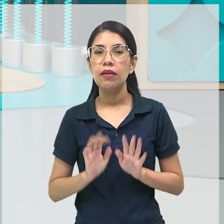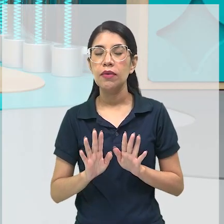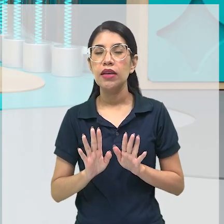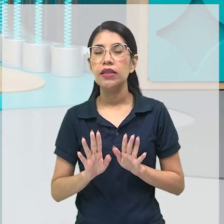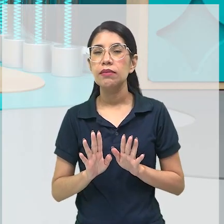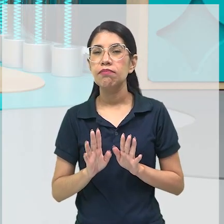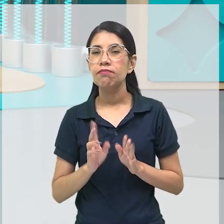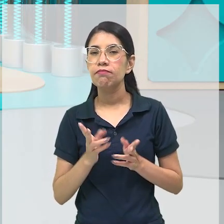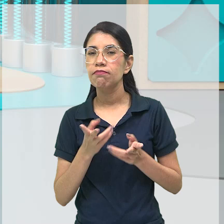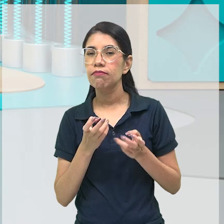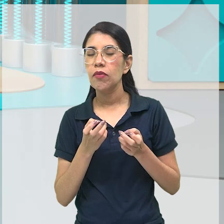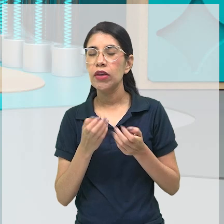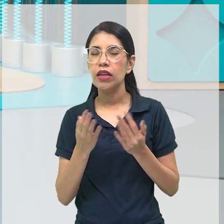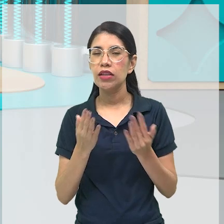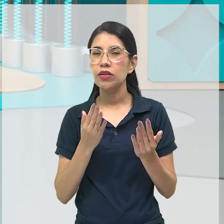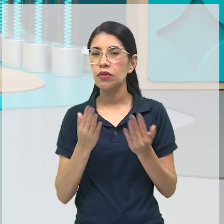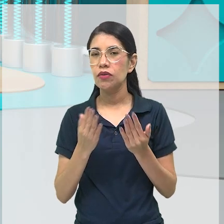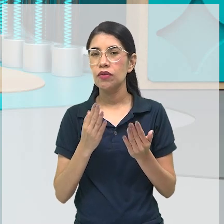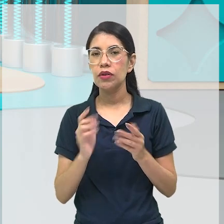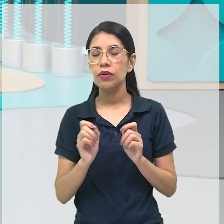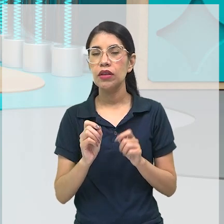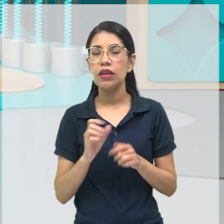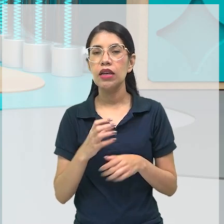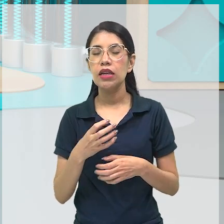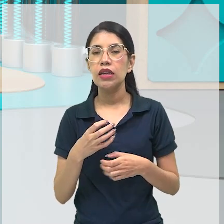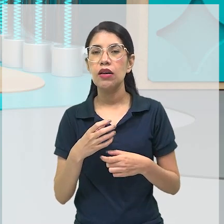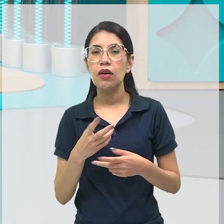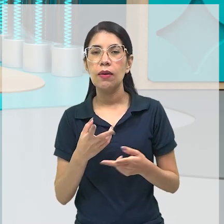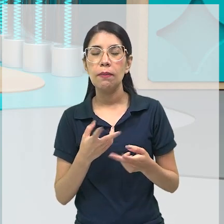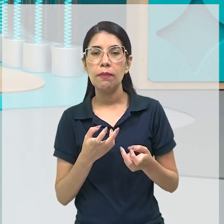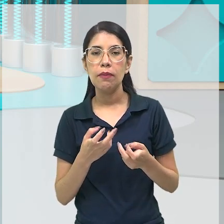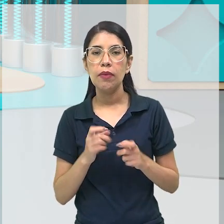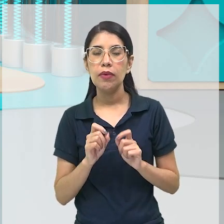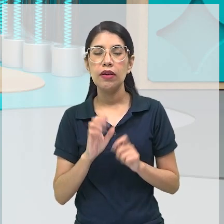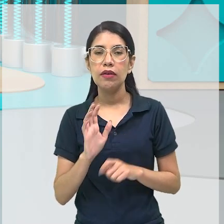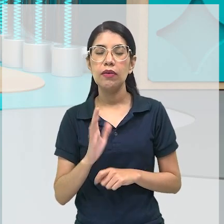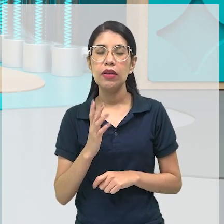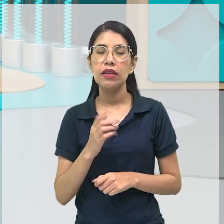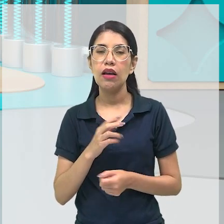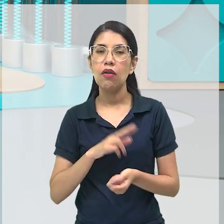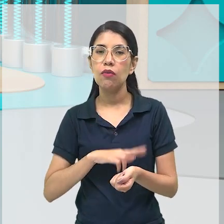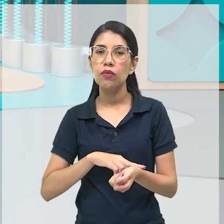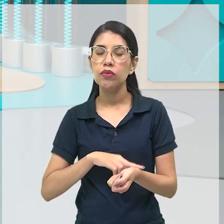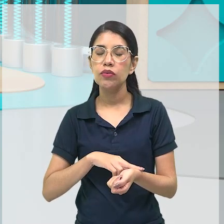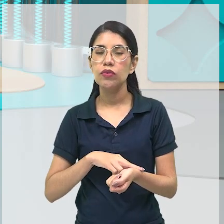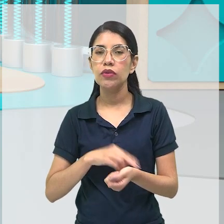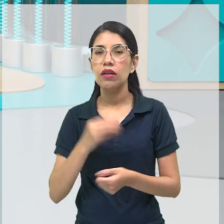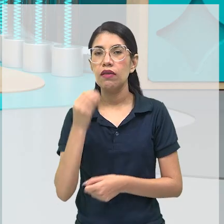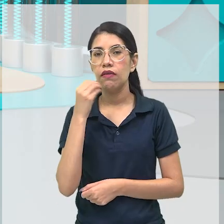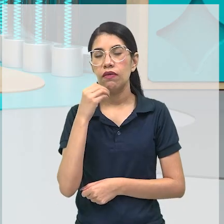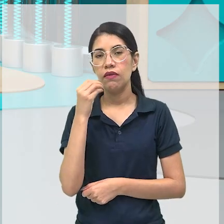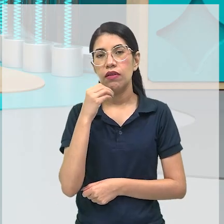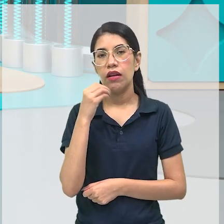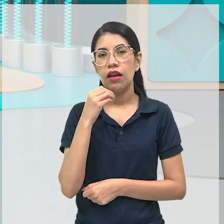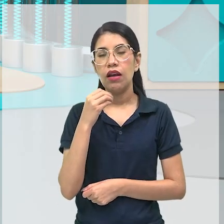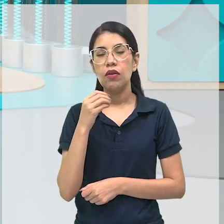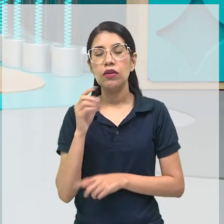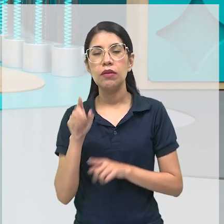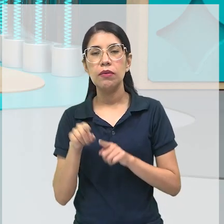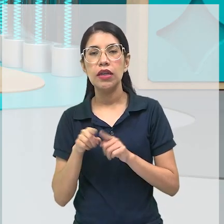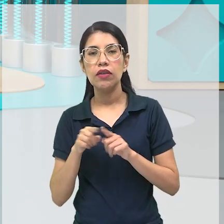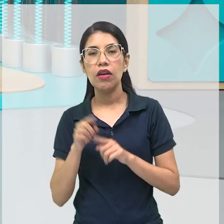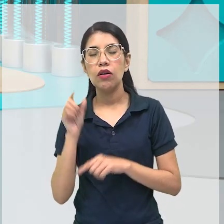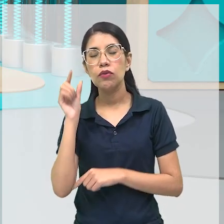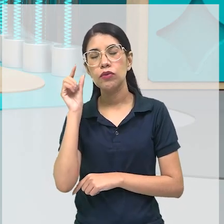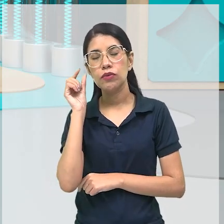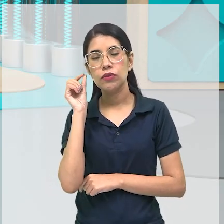começa a desconfiar, que aí começa a aparecer pulso fraco, a criança pode parecer meio